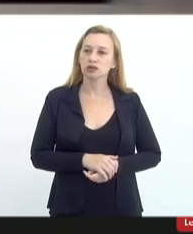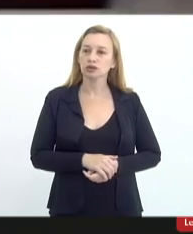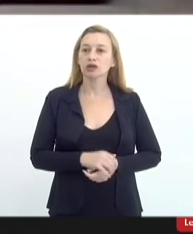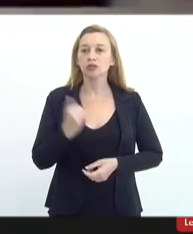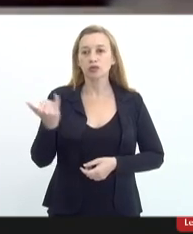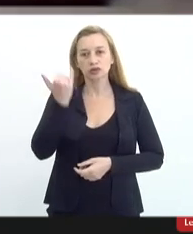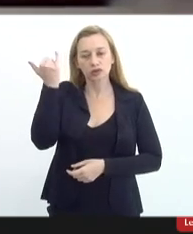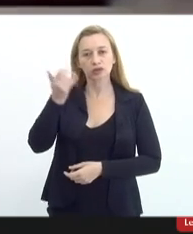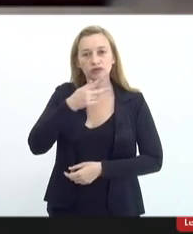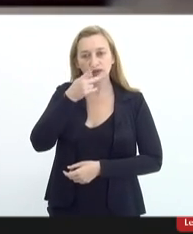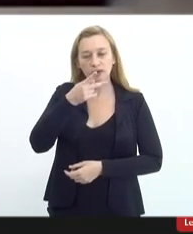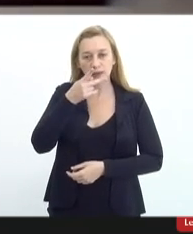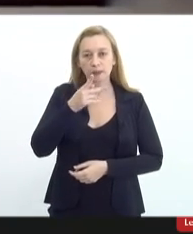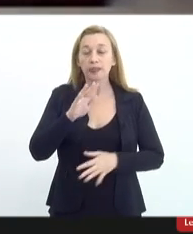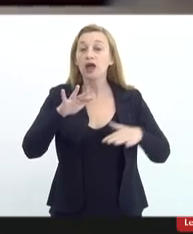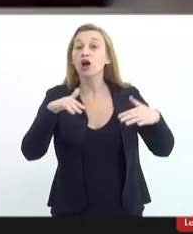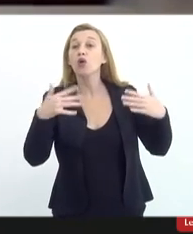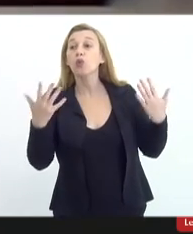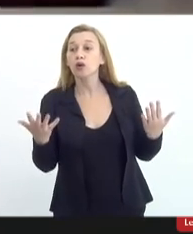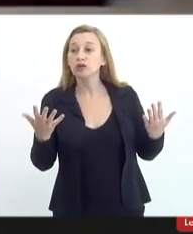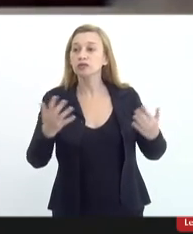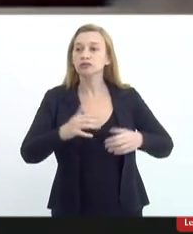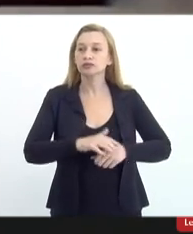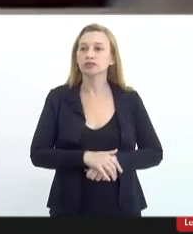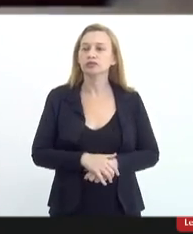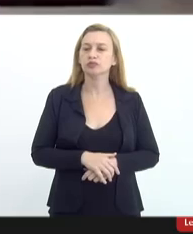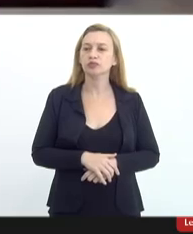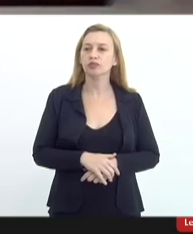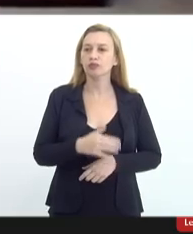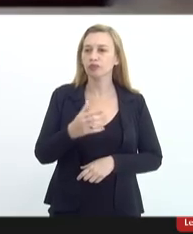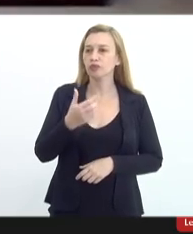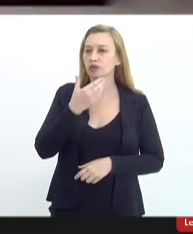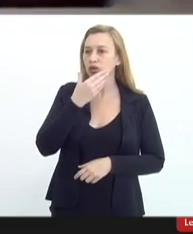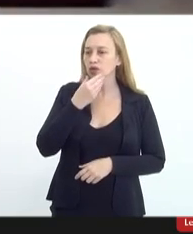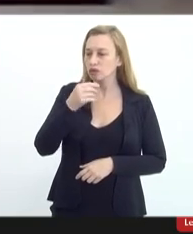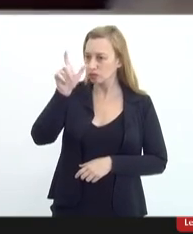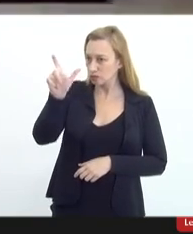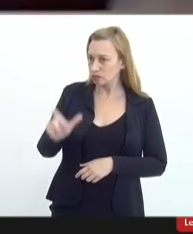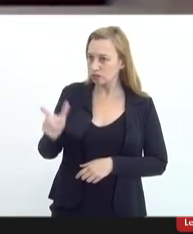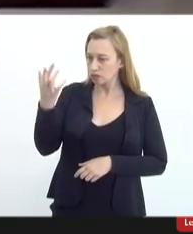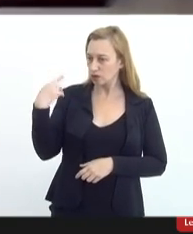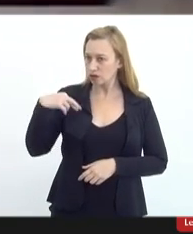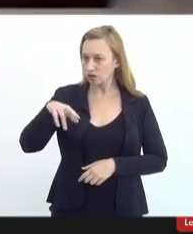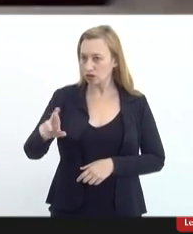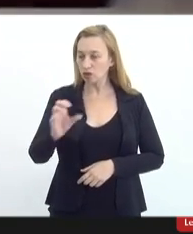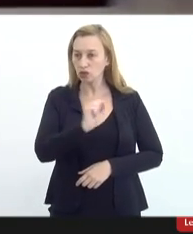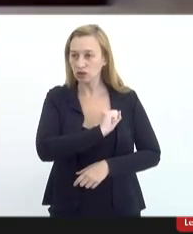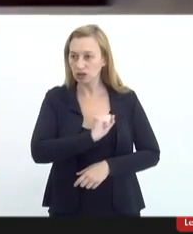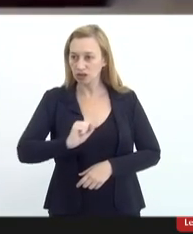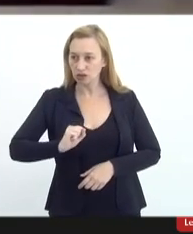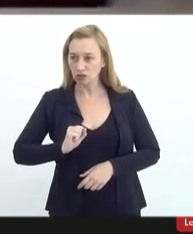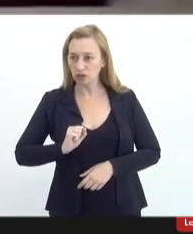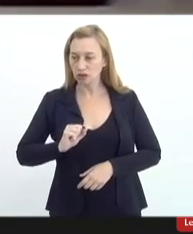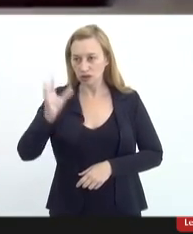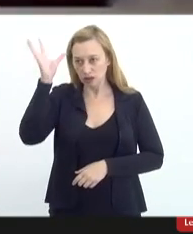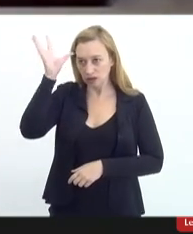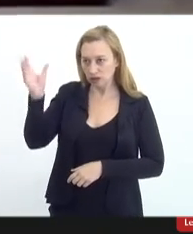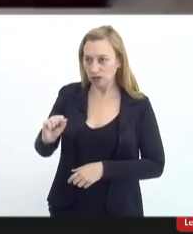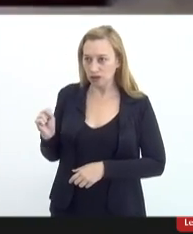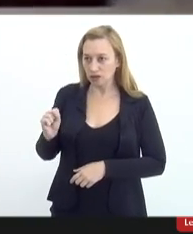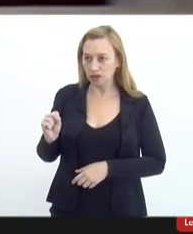que quando um religioso de matriz africana, quando um sacerdote de matriz africana